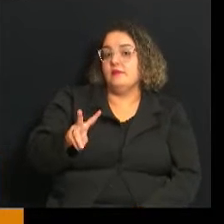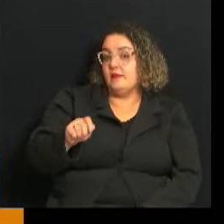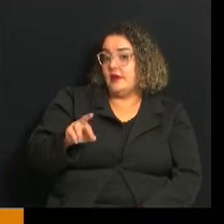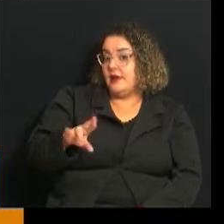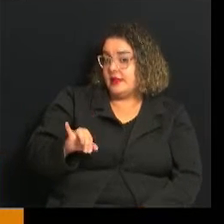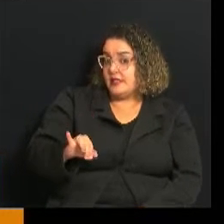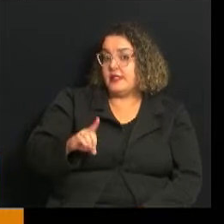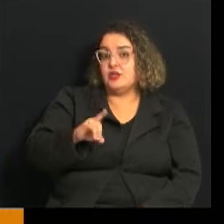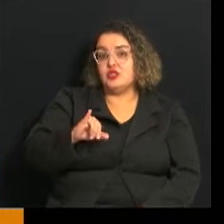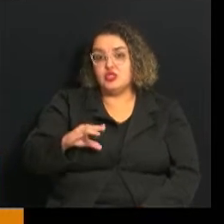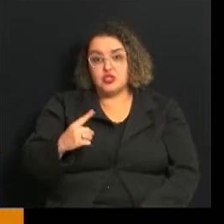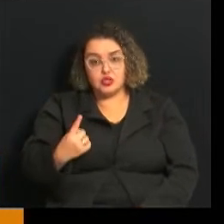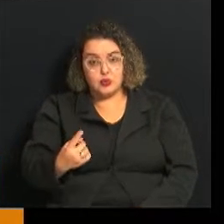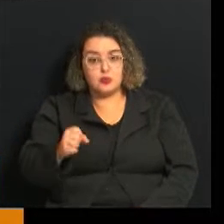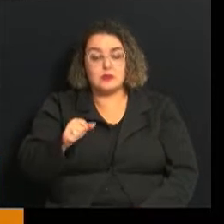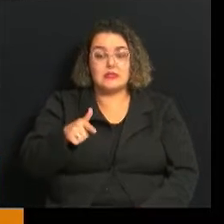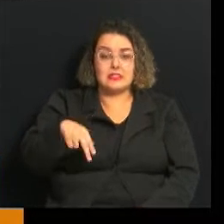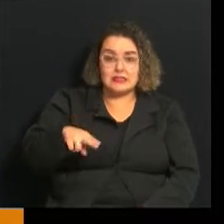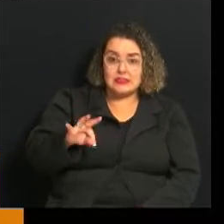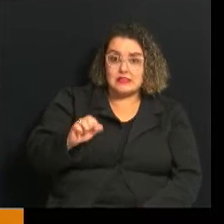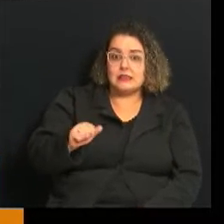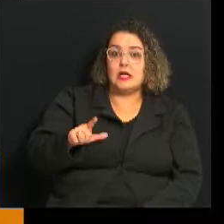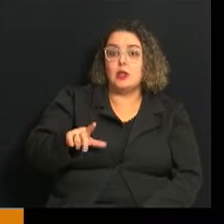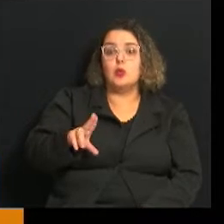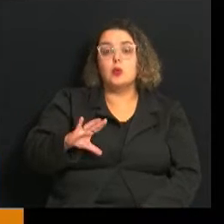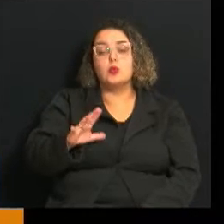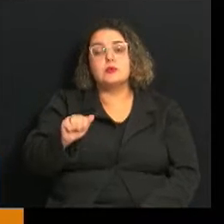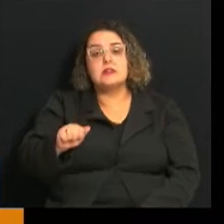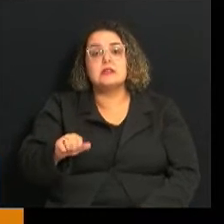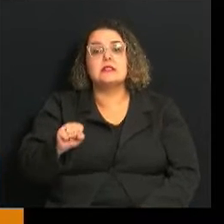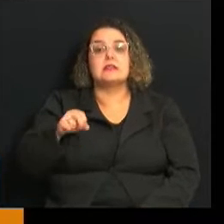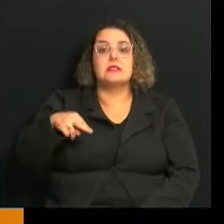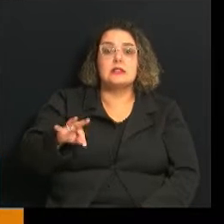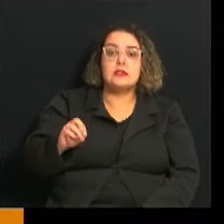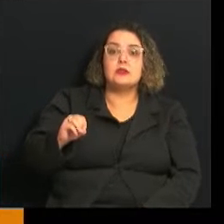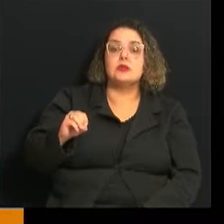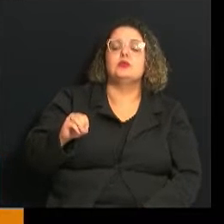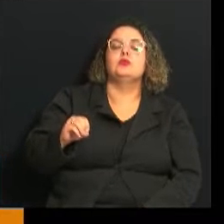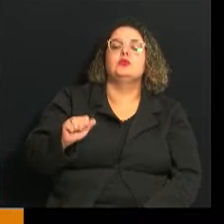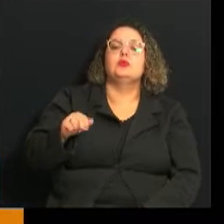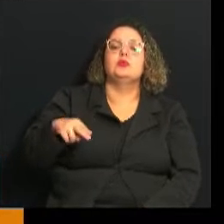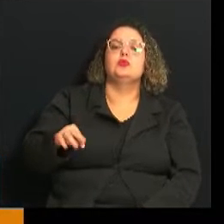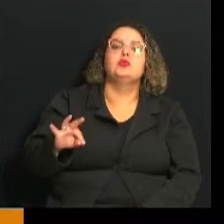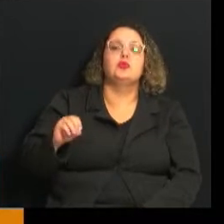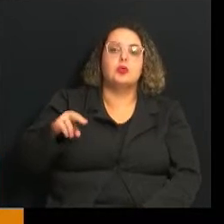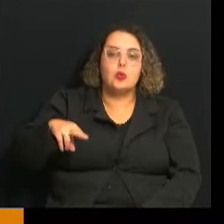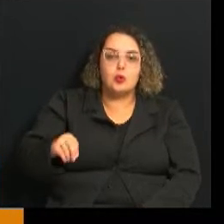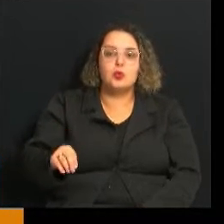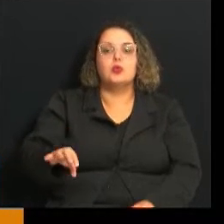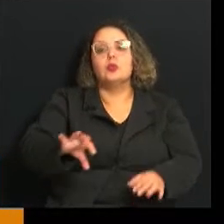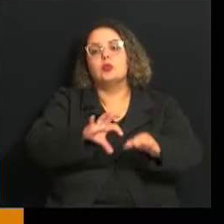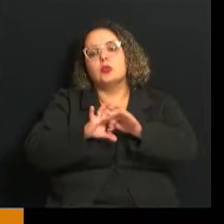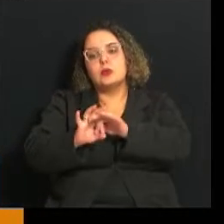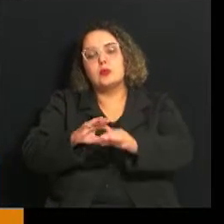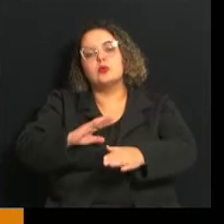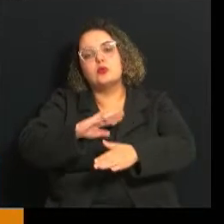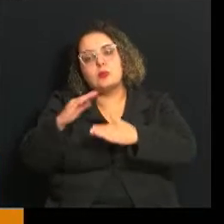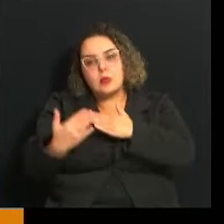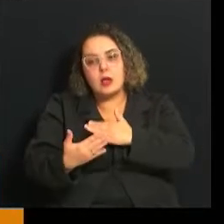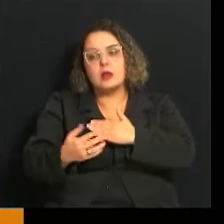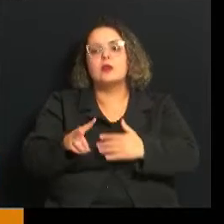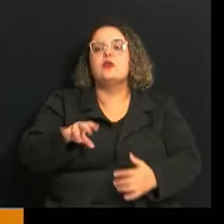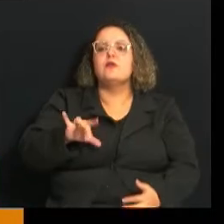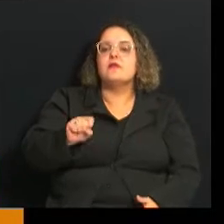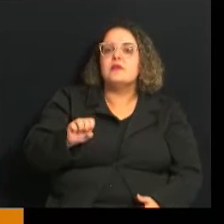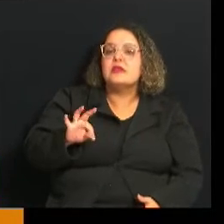Santa Lúcia, o CS Santo Antônio, União de Bairros e o Vista Alegre. Além dos horários normais durante a semana,